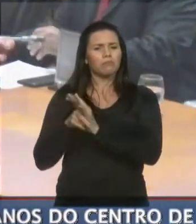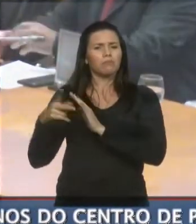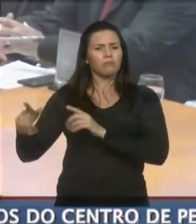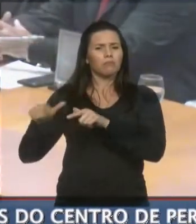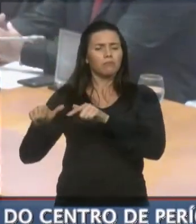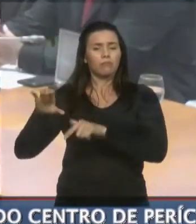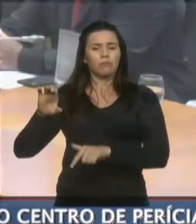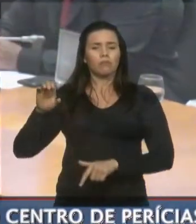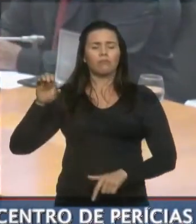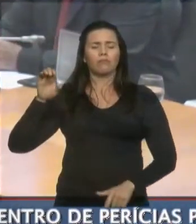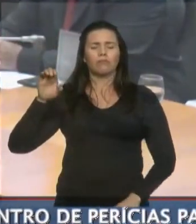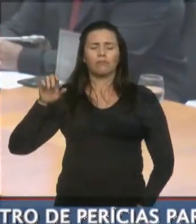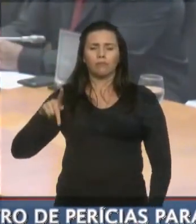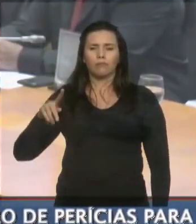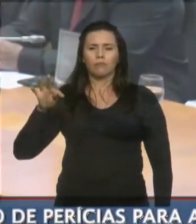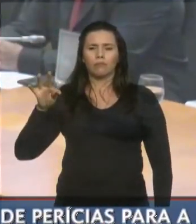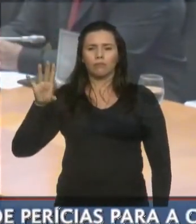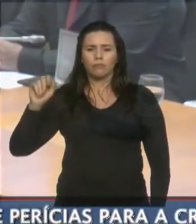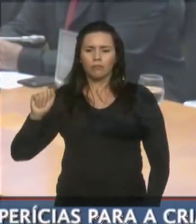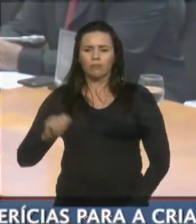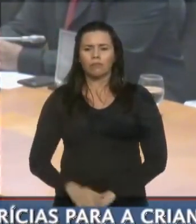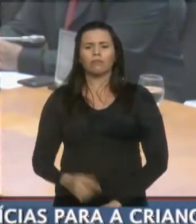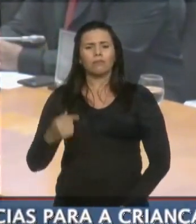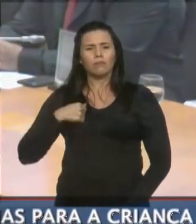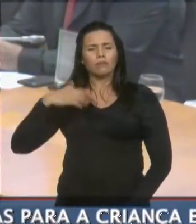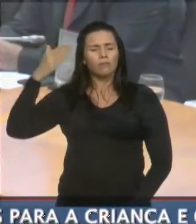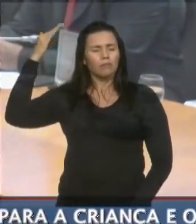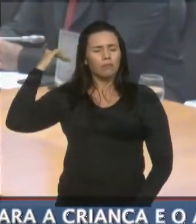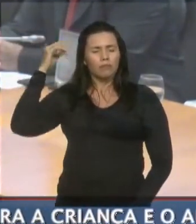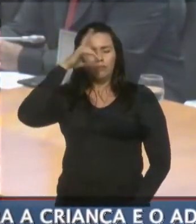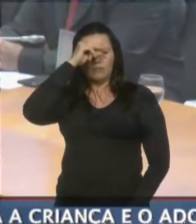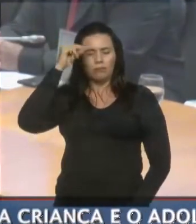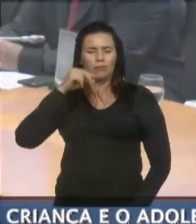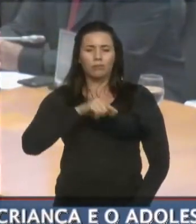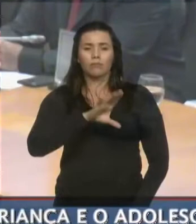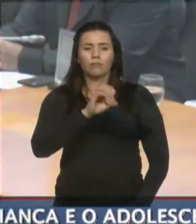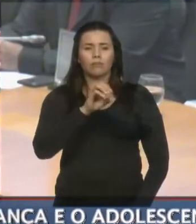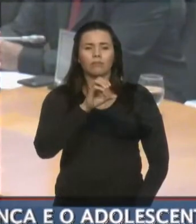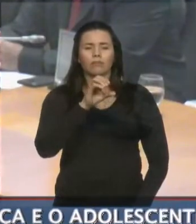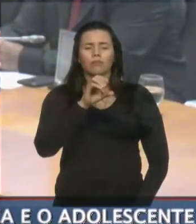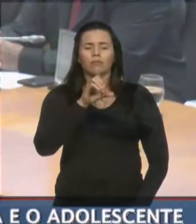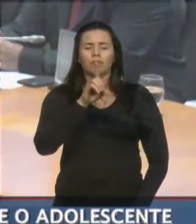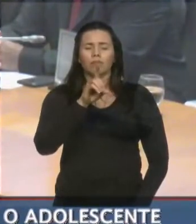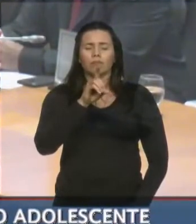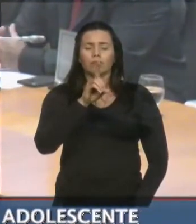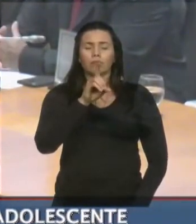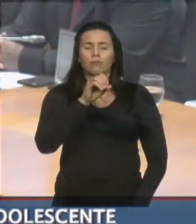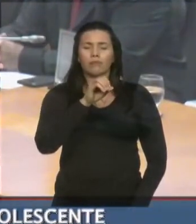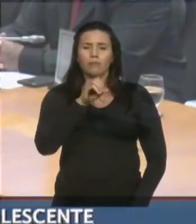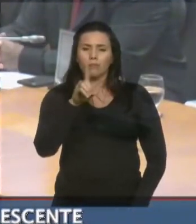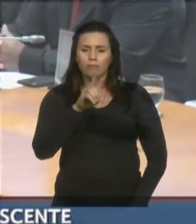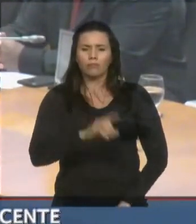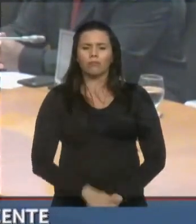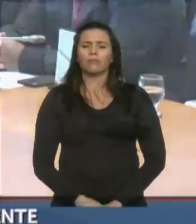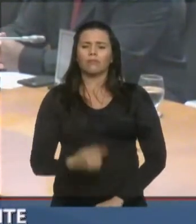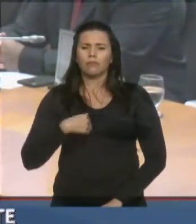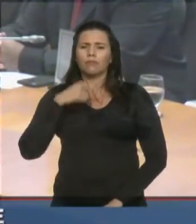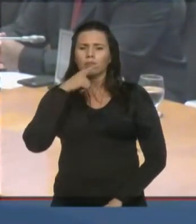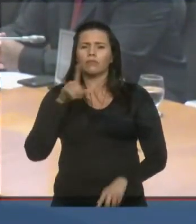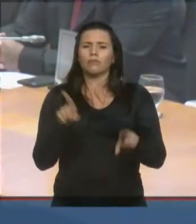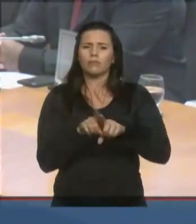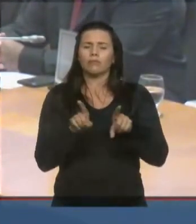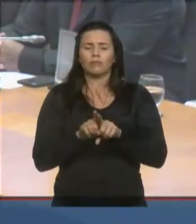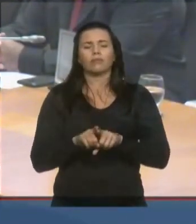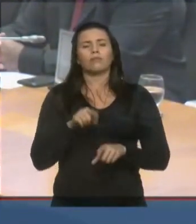município, da cidade de Codó, tive a oportunidade de levar também o Centro de Perícia para aquele município, que tem promovido